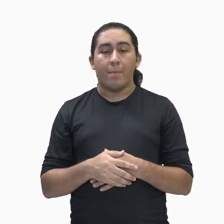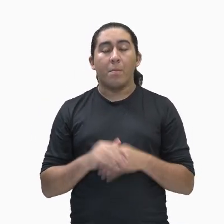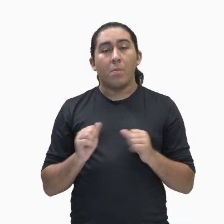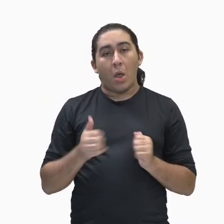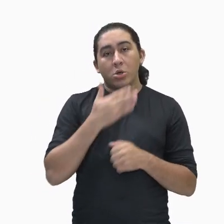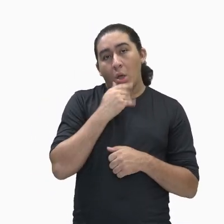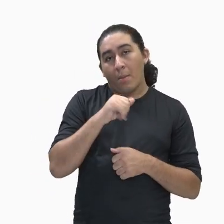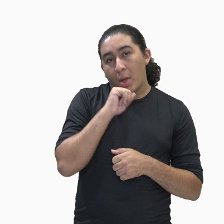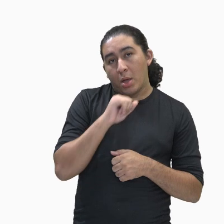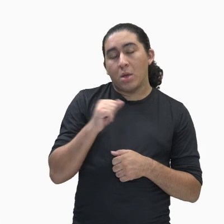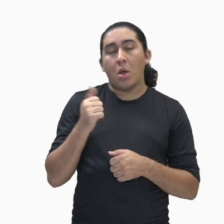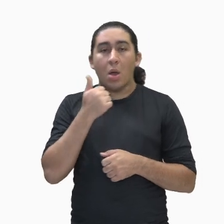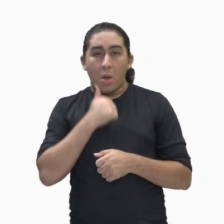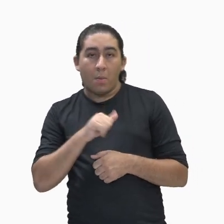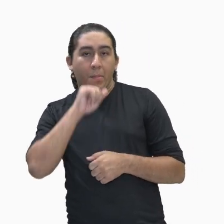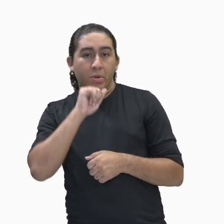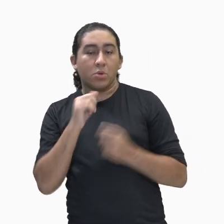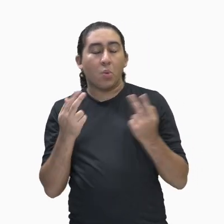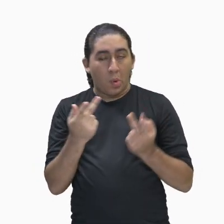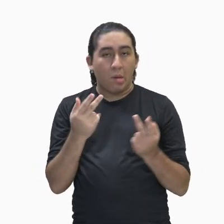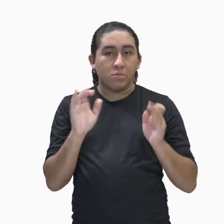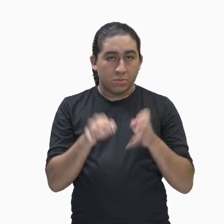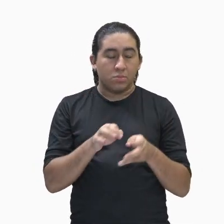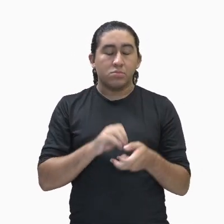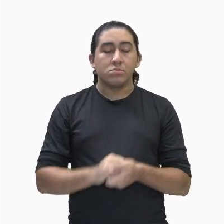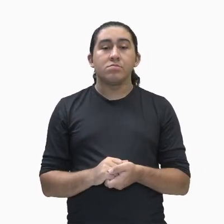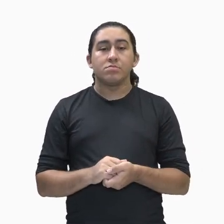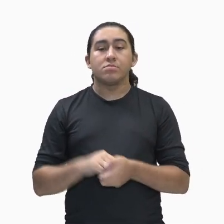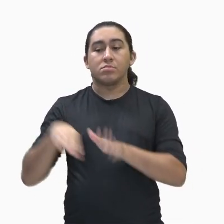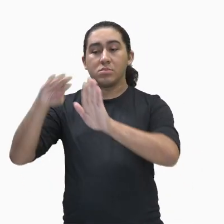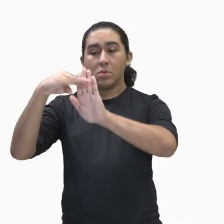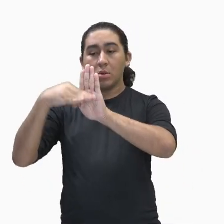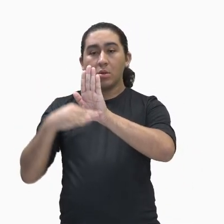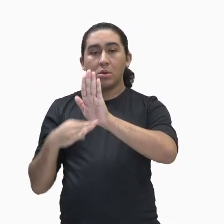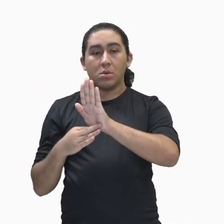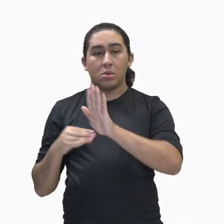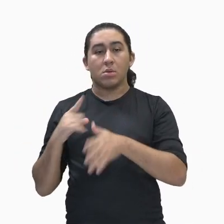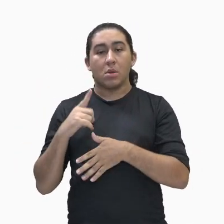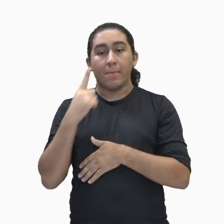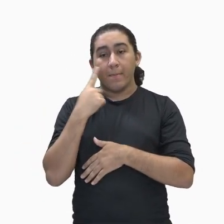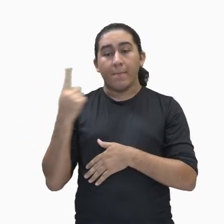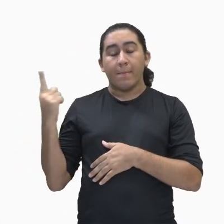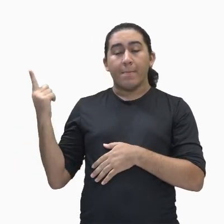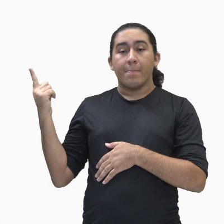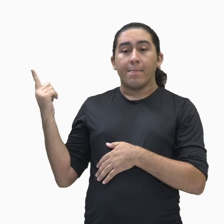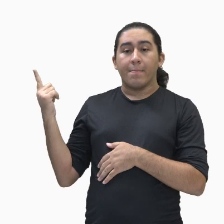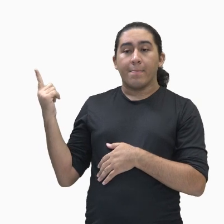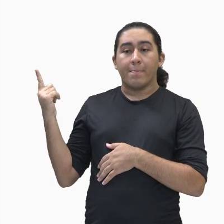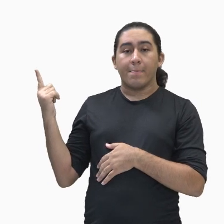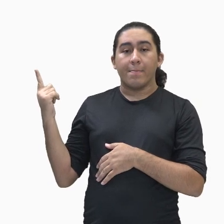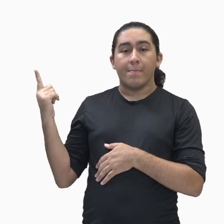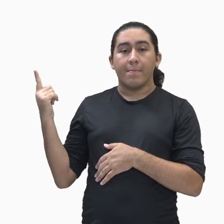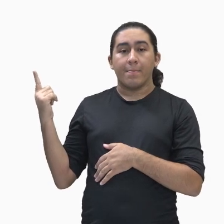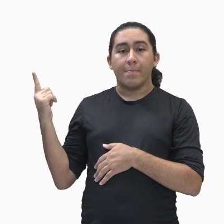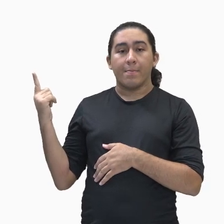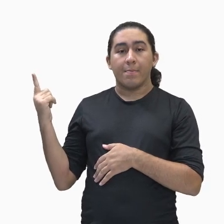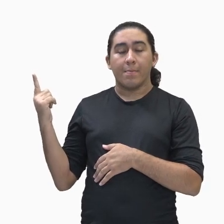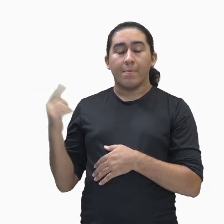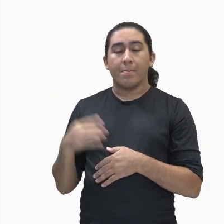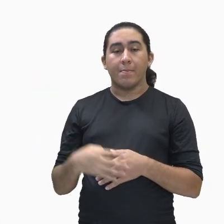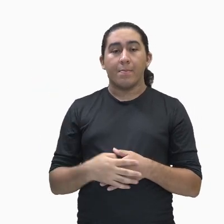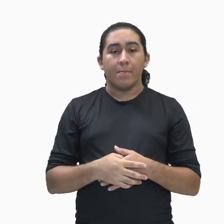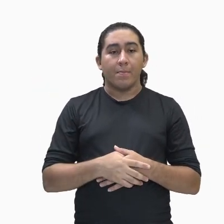stepbrother. Stepbrother, que é o meio-irmão. Ou seja, sem uma conexão sanguínea, né? Como é o caso